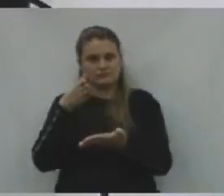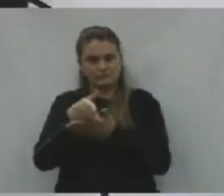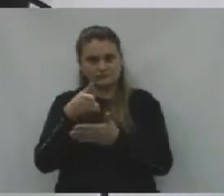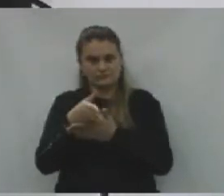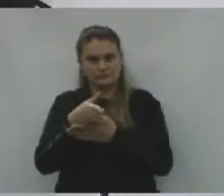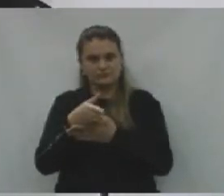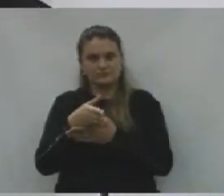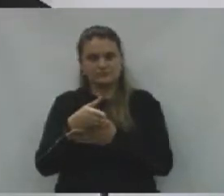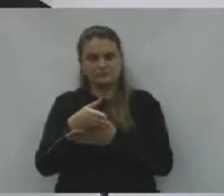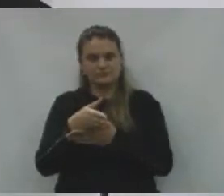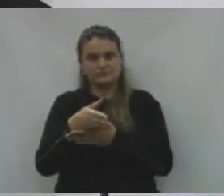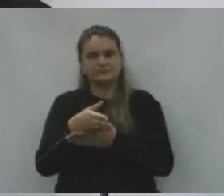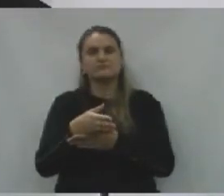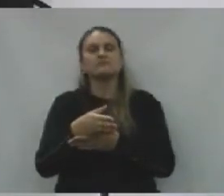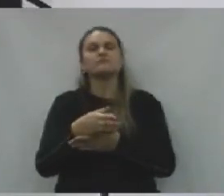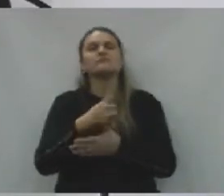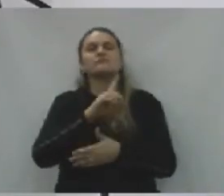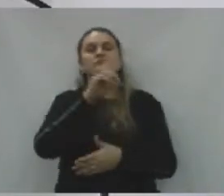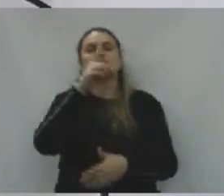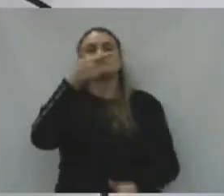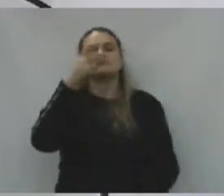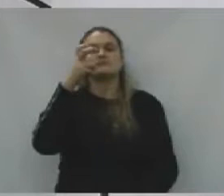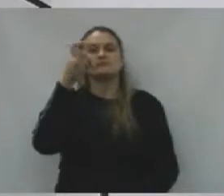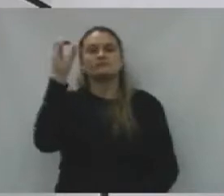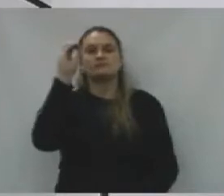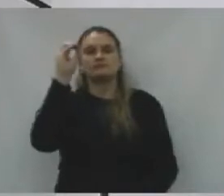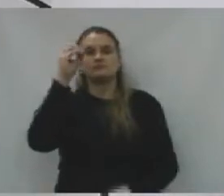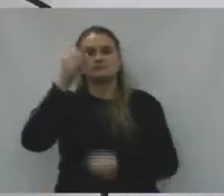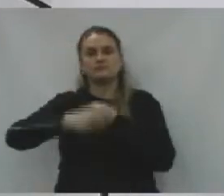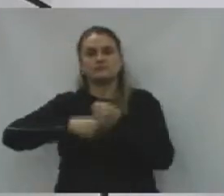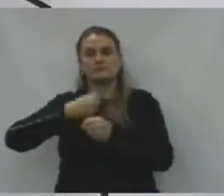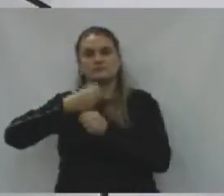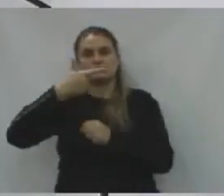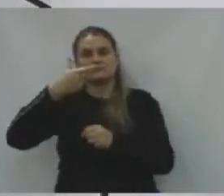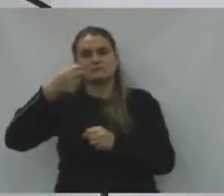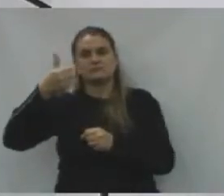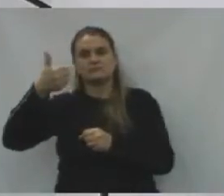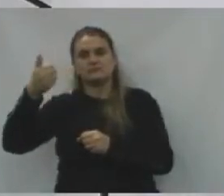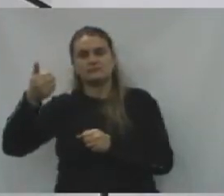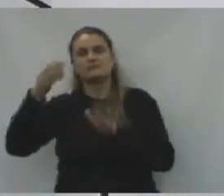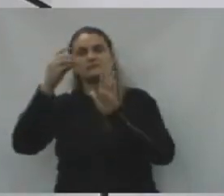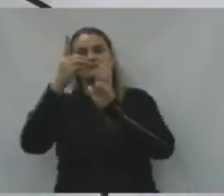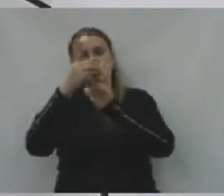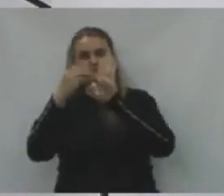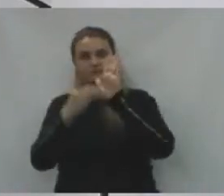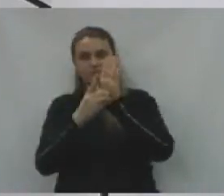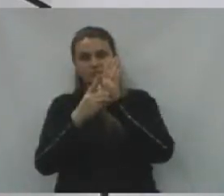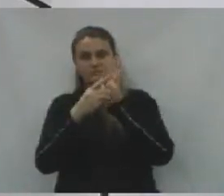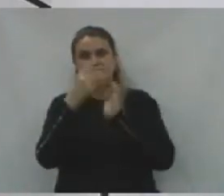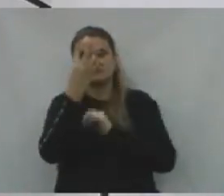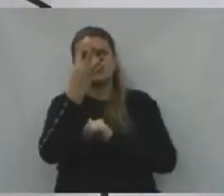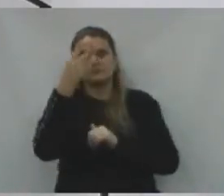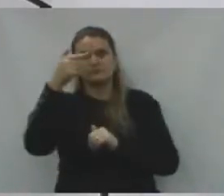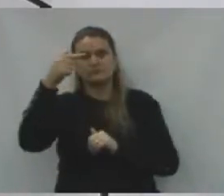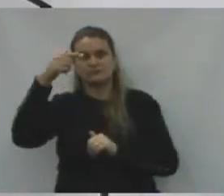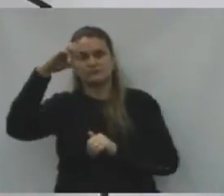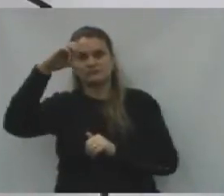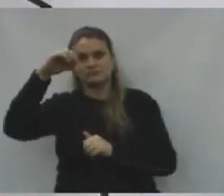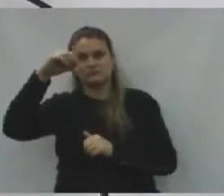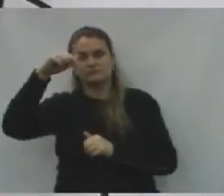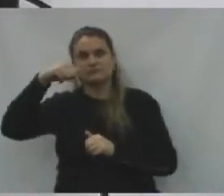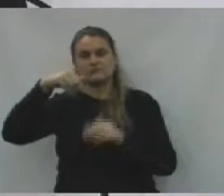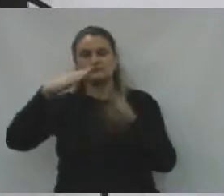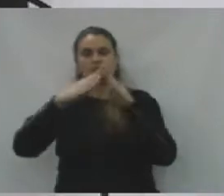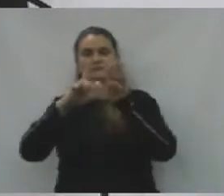presente, foi, então, sancionada em 25 de outubro de 2016, e, na sequência, o decreto que regulamenta, decreto